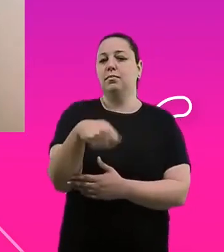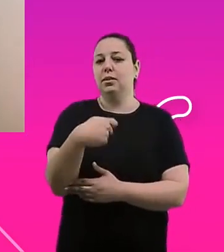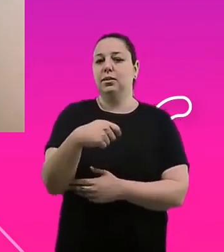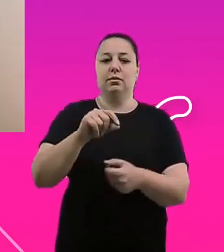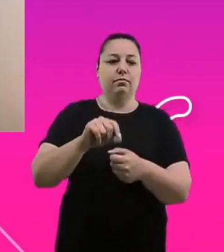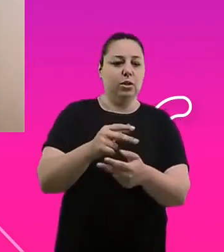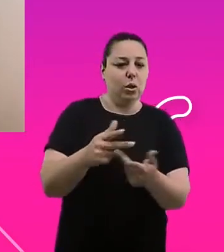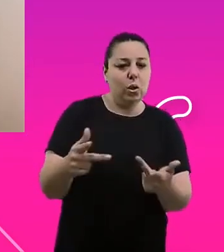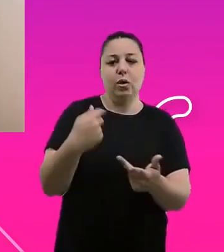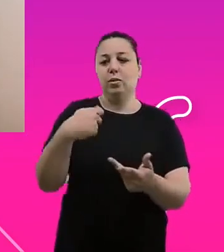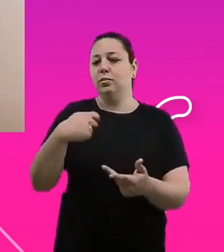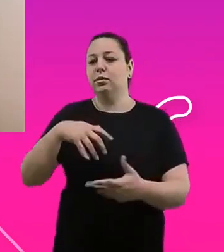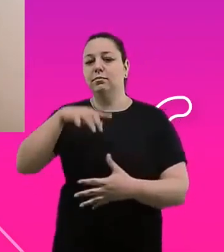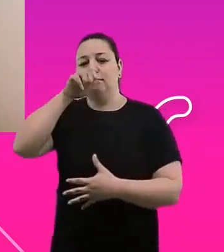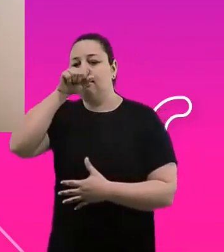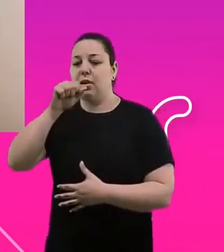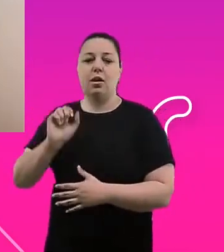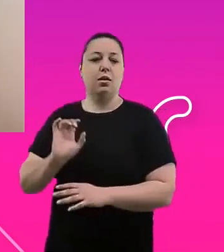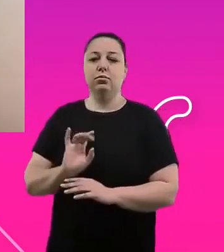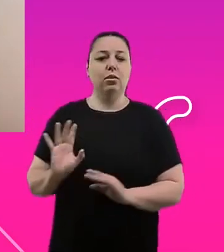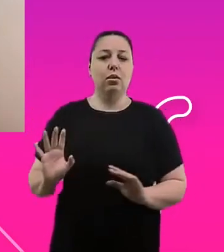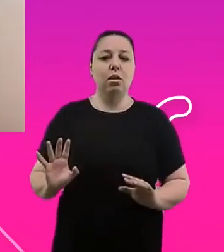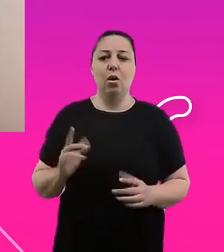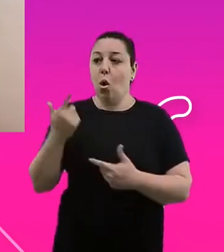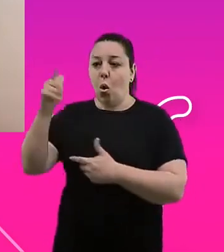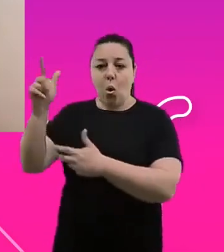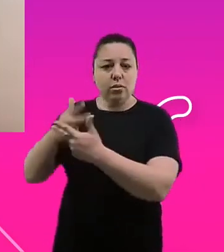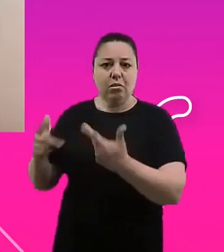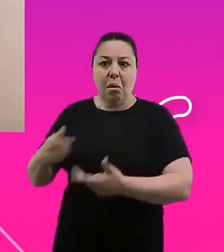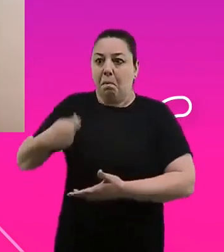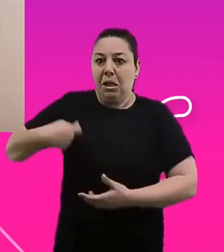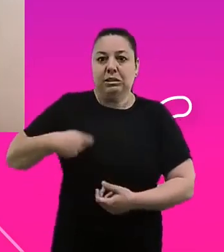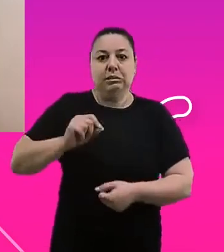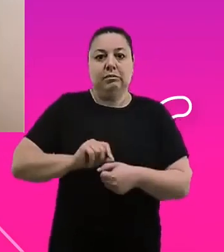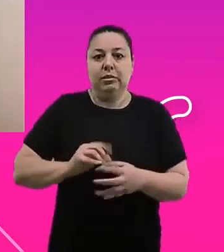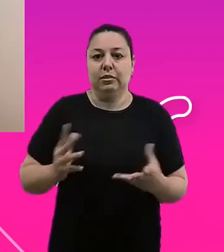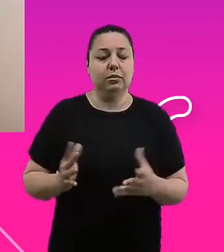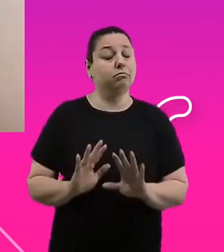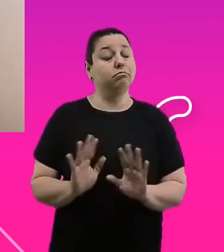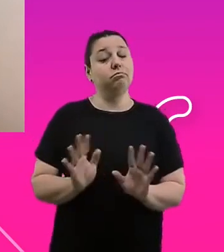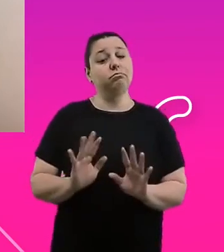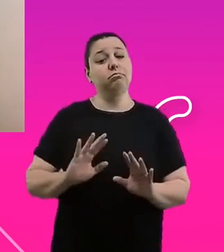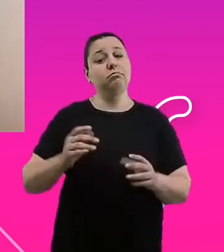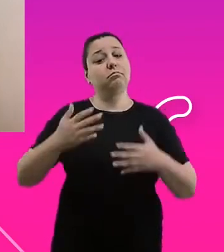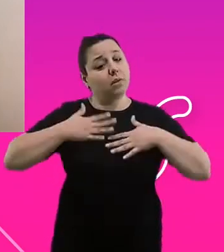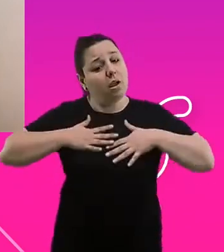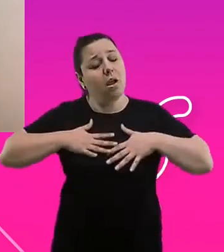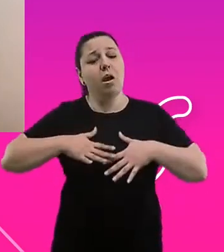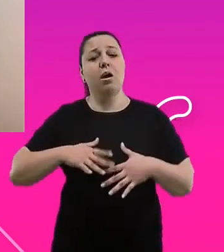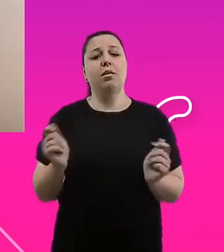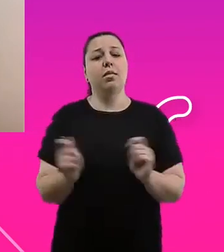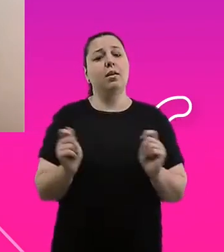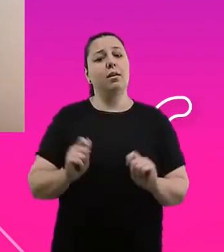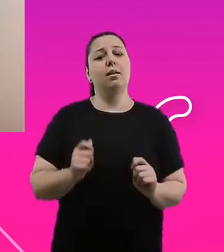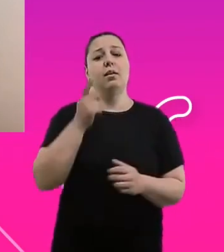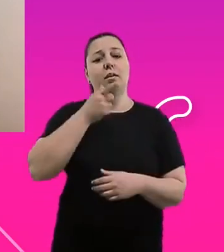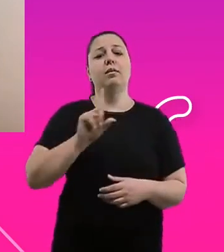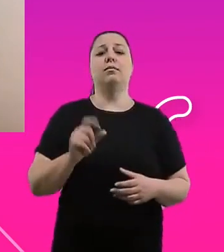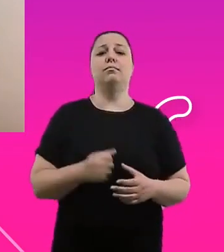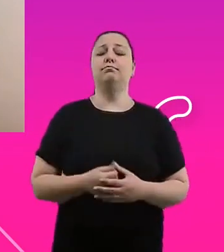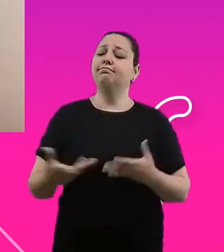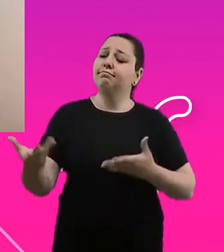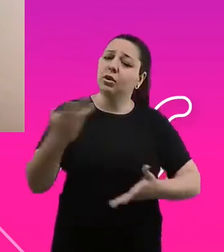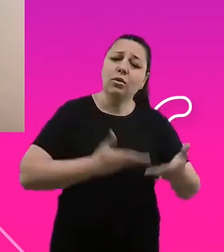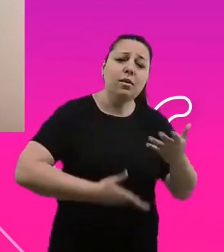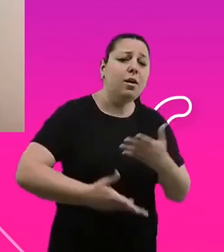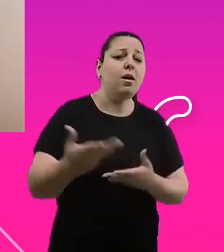mensagem. Todo o resto é perfumaria, então vamos fazer uma perfumaria bonita, calminha, tranquila e trocar, cara, é diálogo.